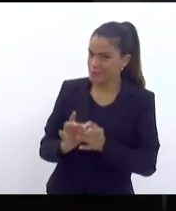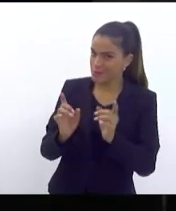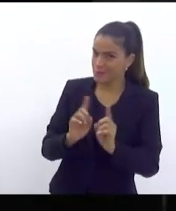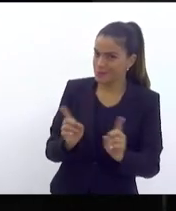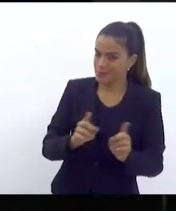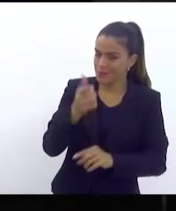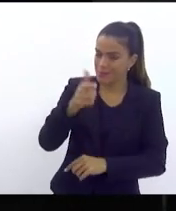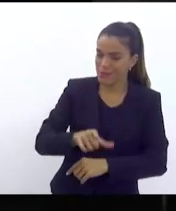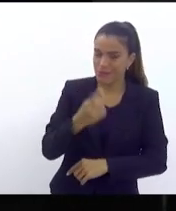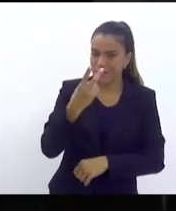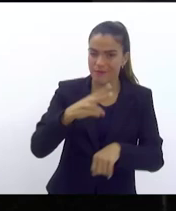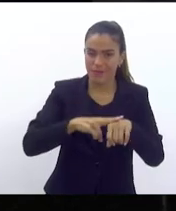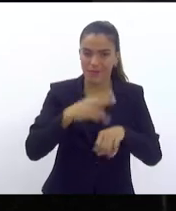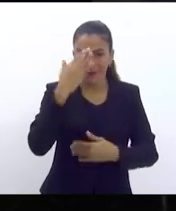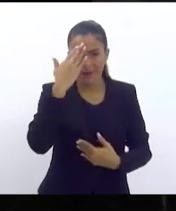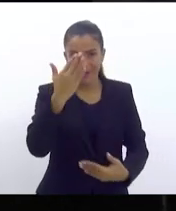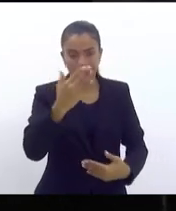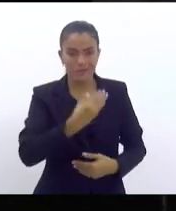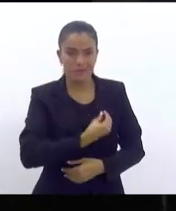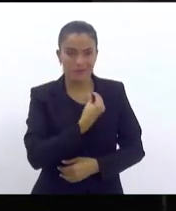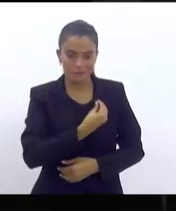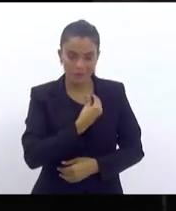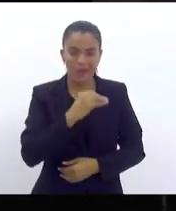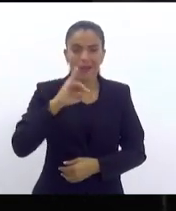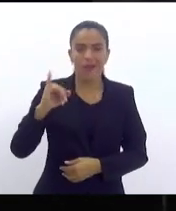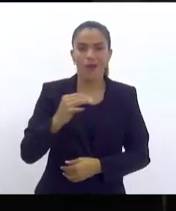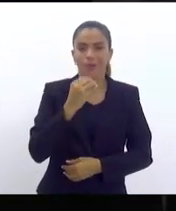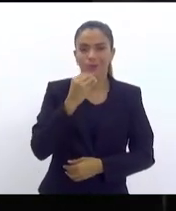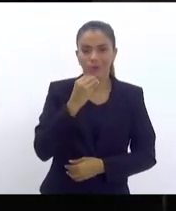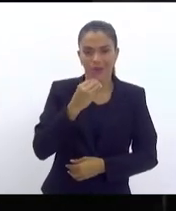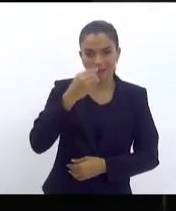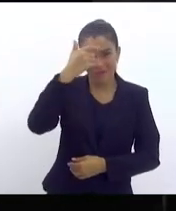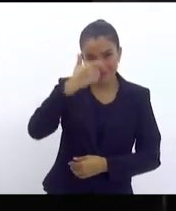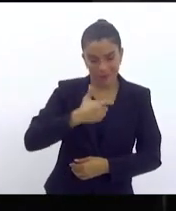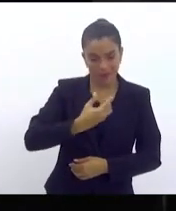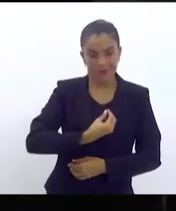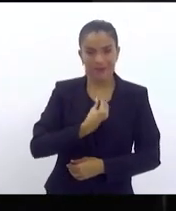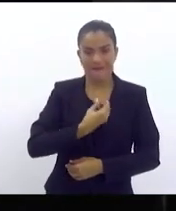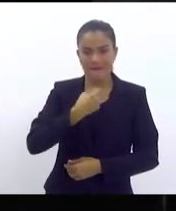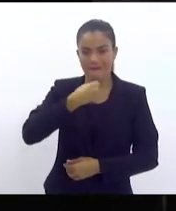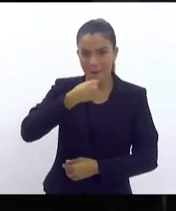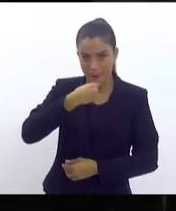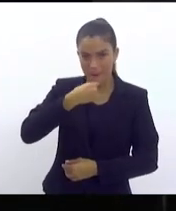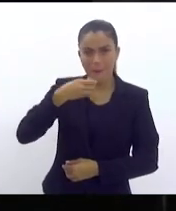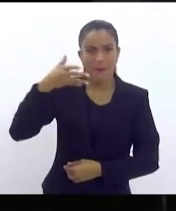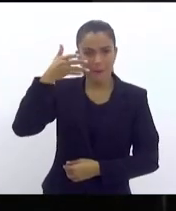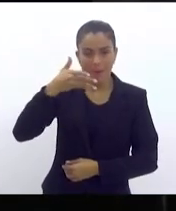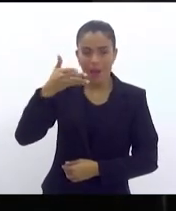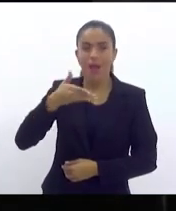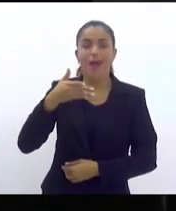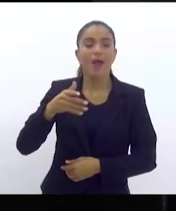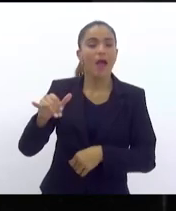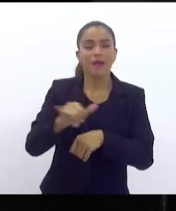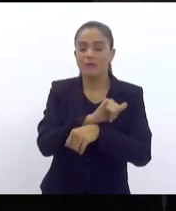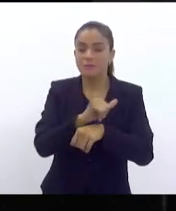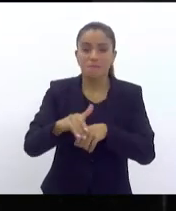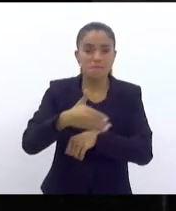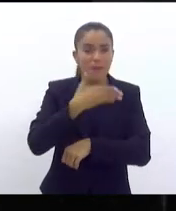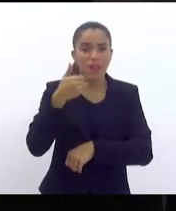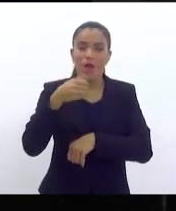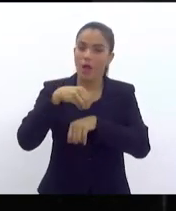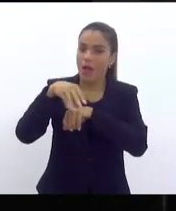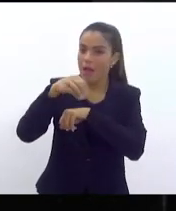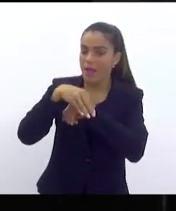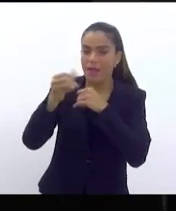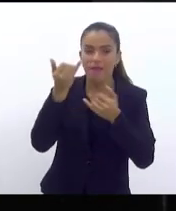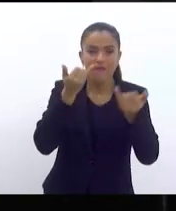isso mais uma vez eu agradeço a presença a oportunidade de estar aqui de falar e eu acho que a nossa grande arma é essa a informação é